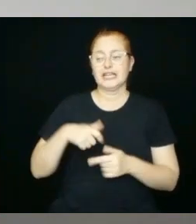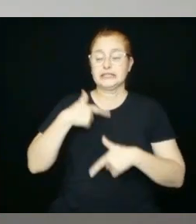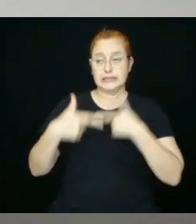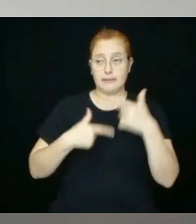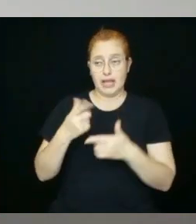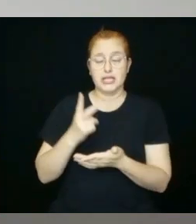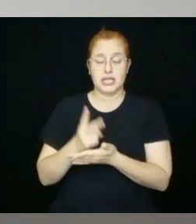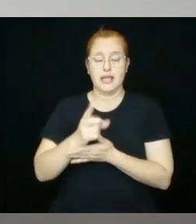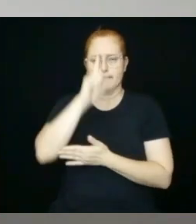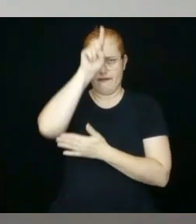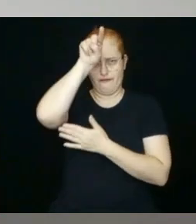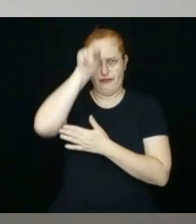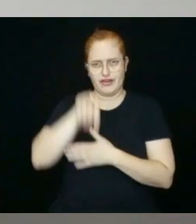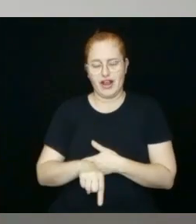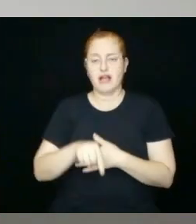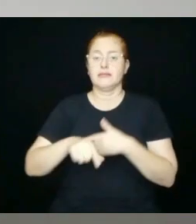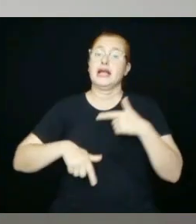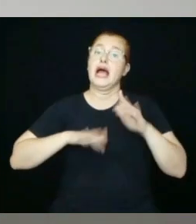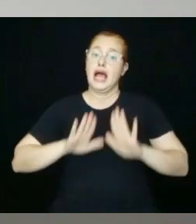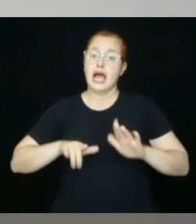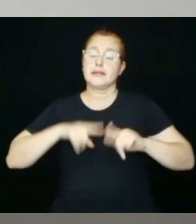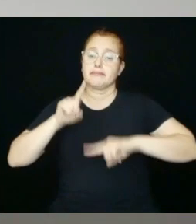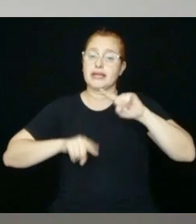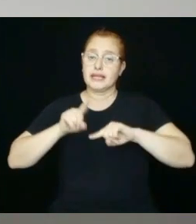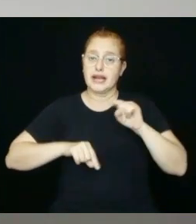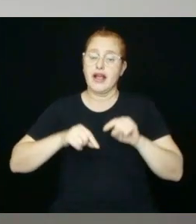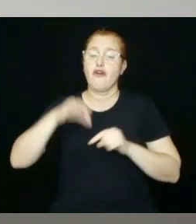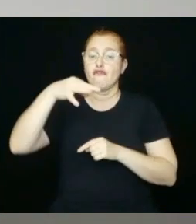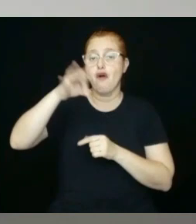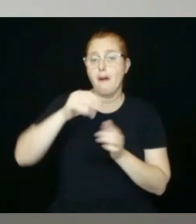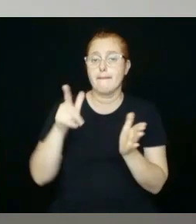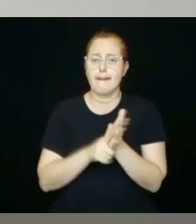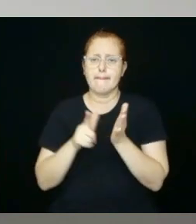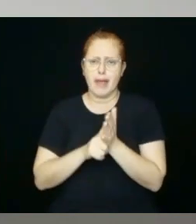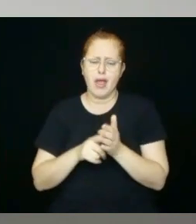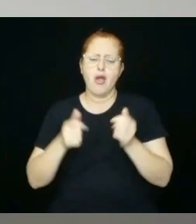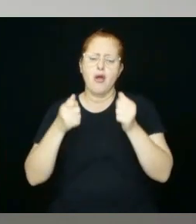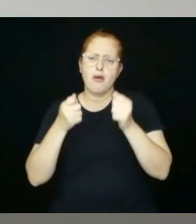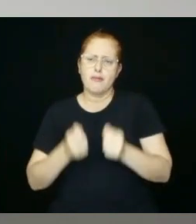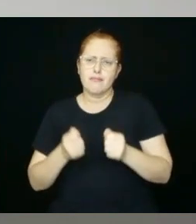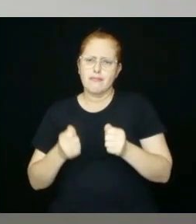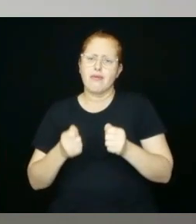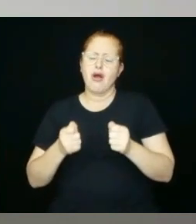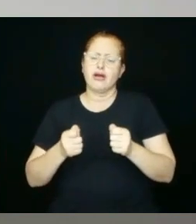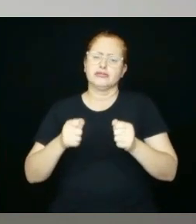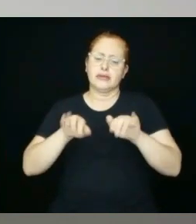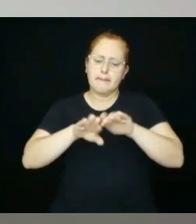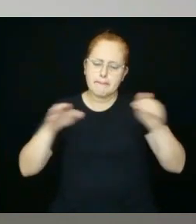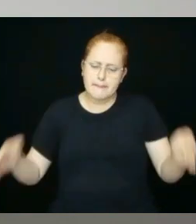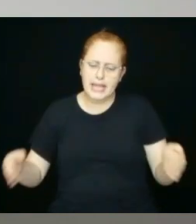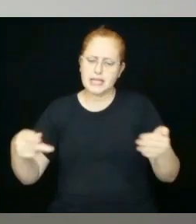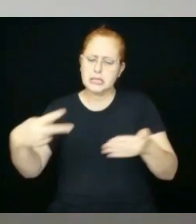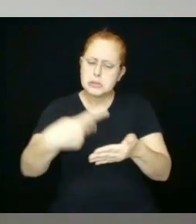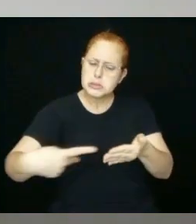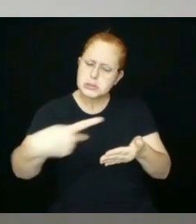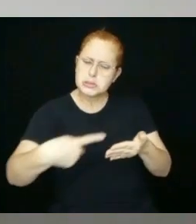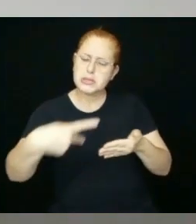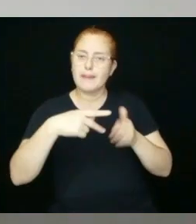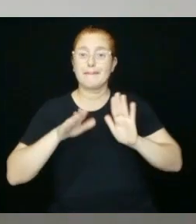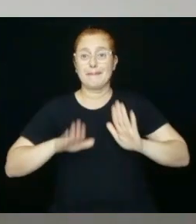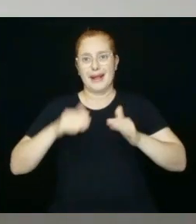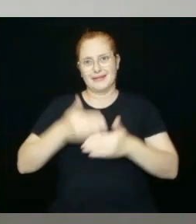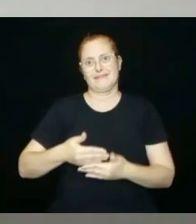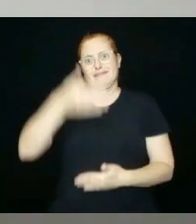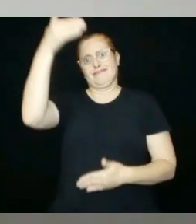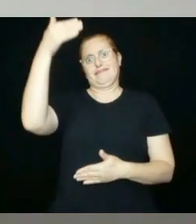na vertical, mas trabalho com folha, né? Aí as folhas de papel eu posso tirar da vertical e botar na mesa também. A parede eu não